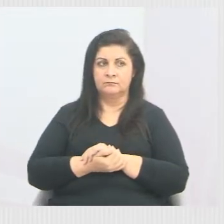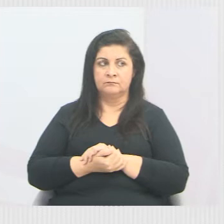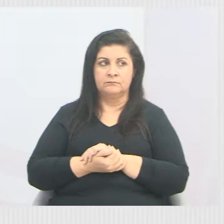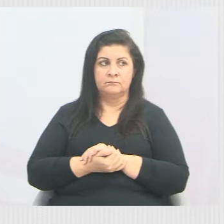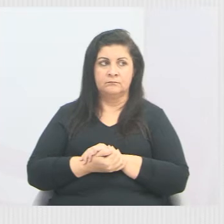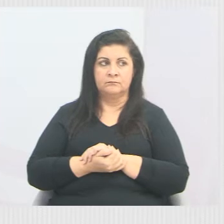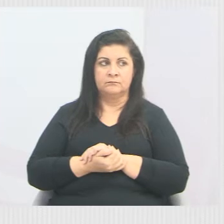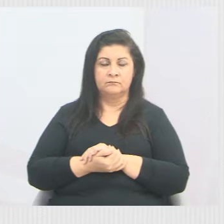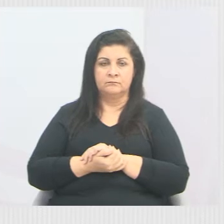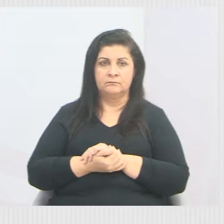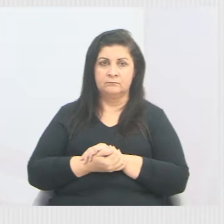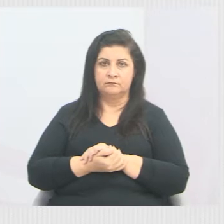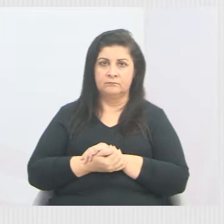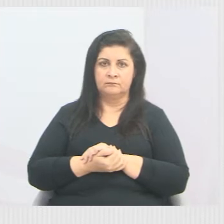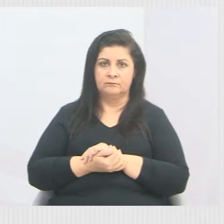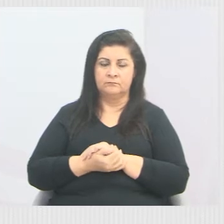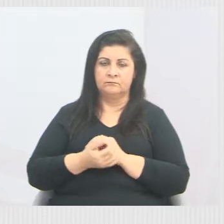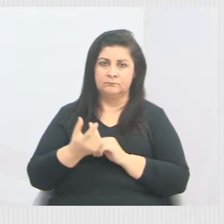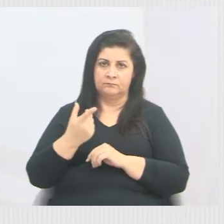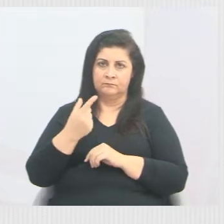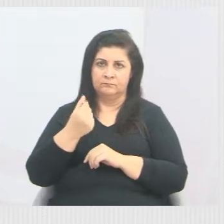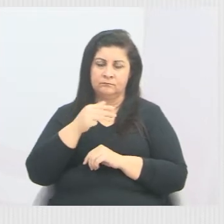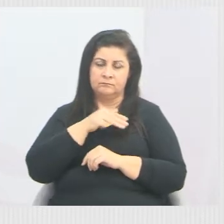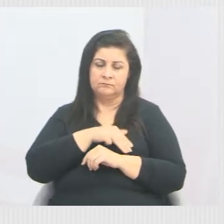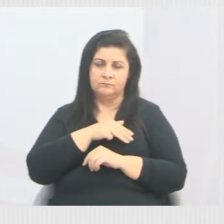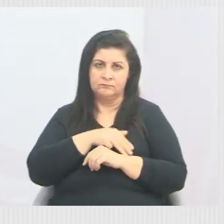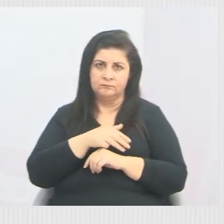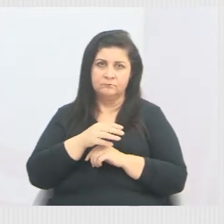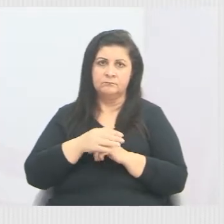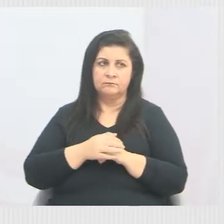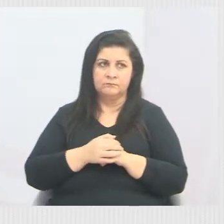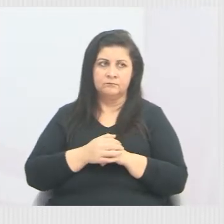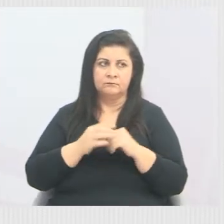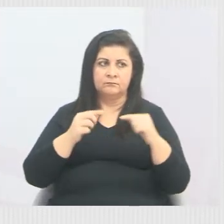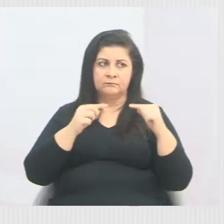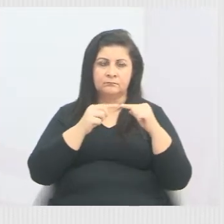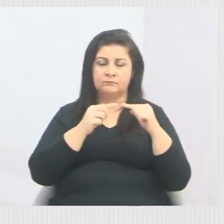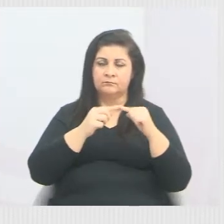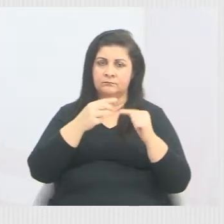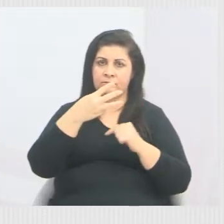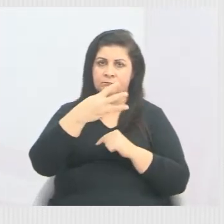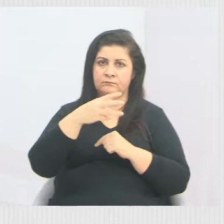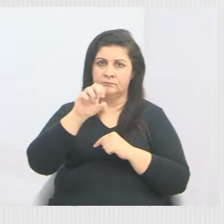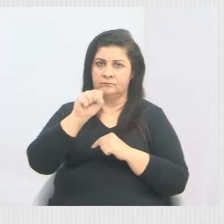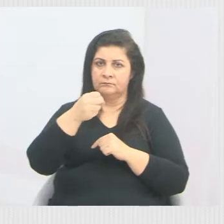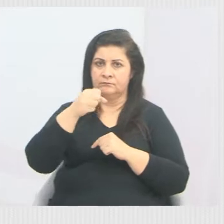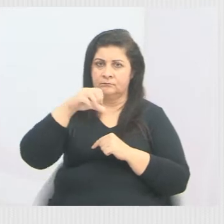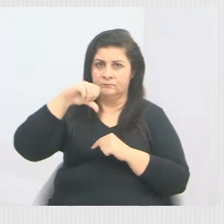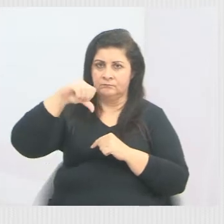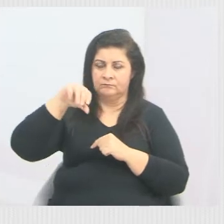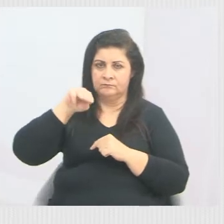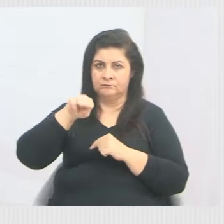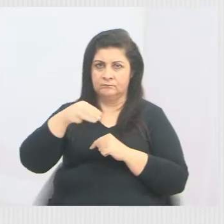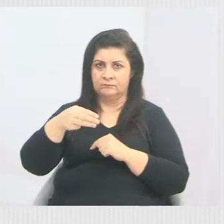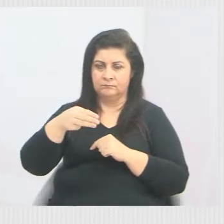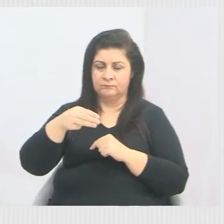27,33%. Temos os gastos com pessoal e encargos, meta orçada de